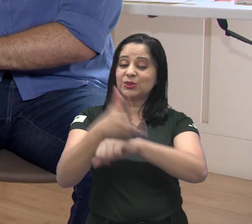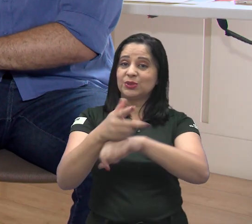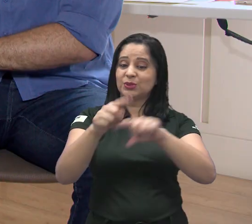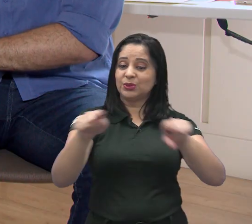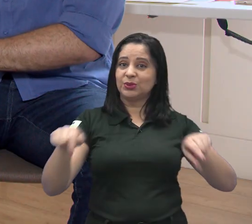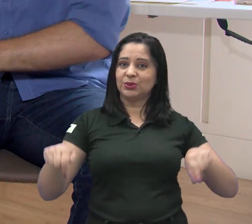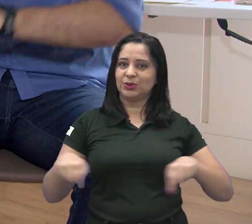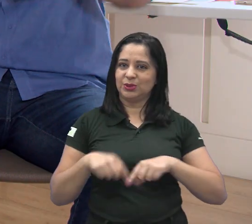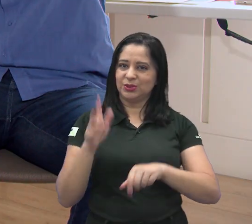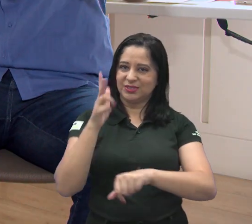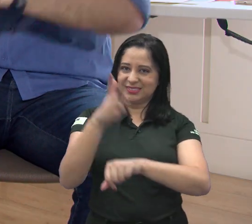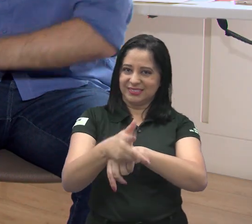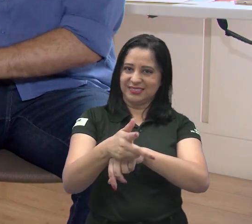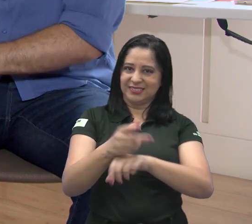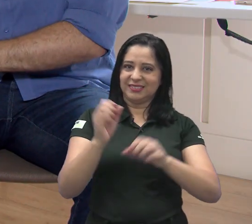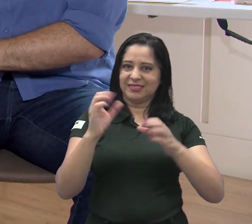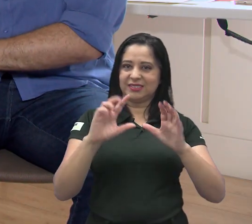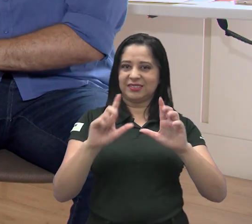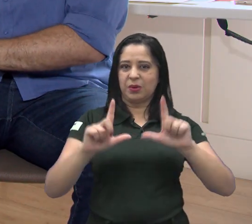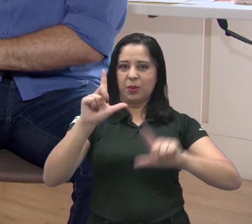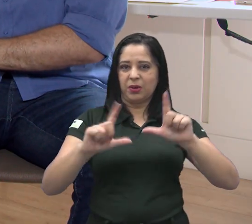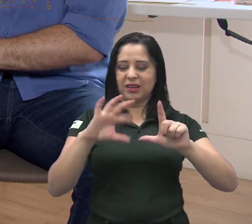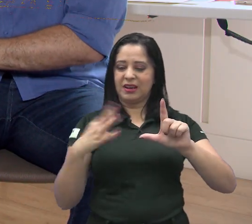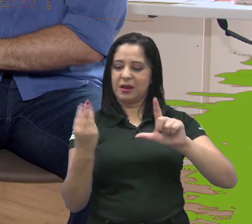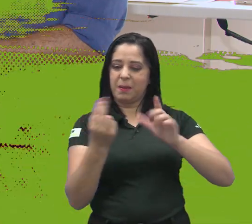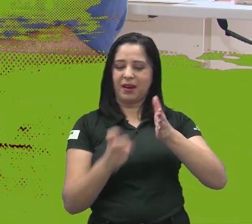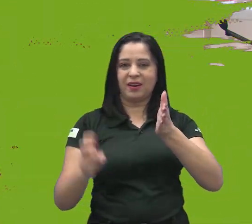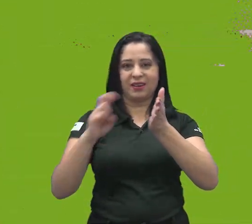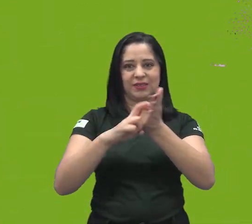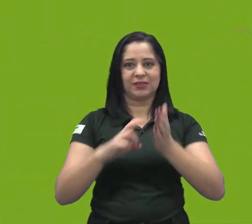aí no estúdio. Eu vou estar no estúdio também, no Conexão Cultura.